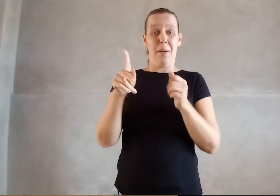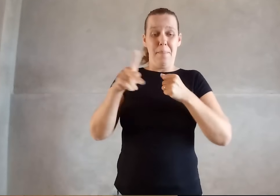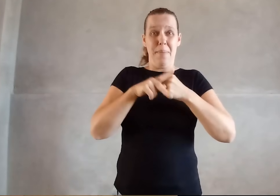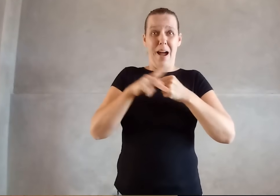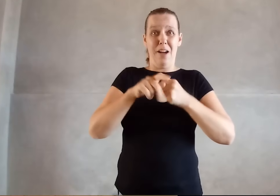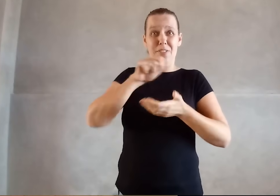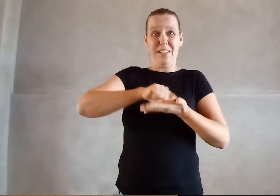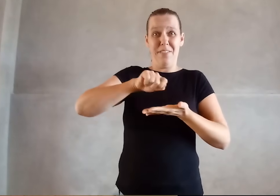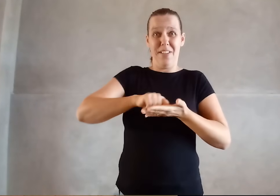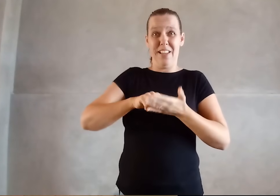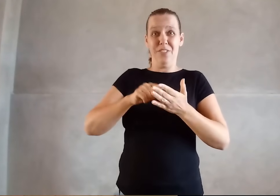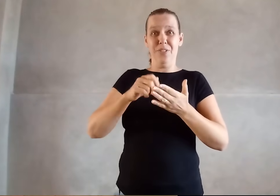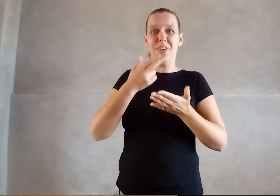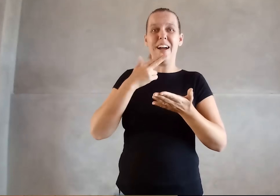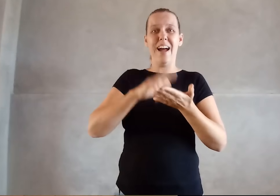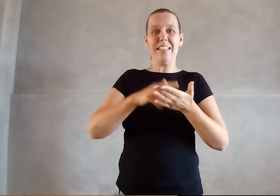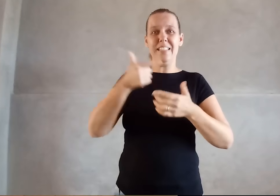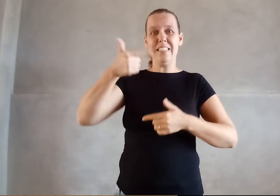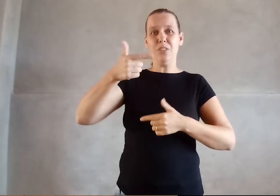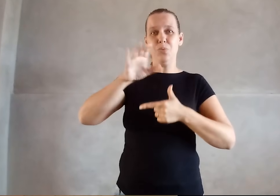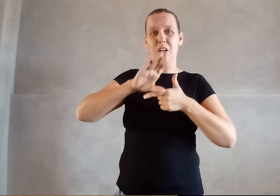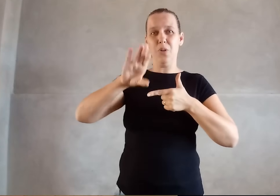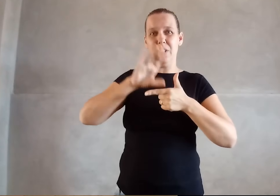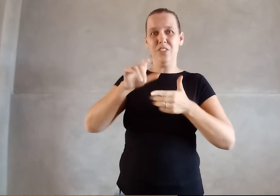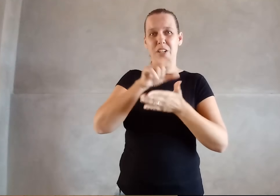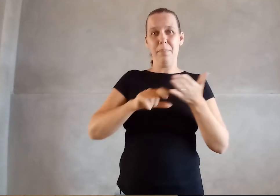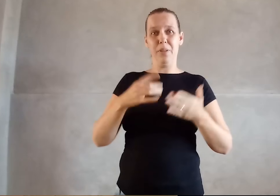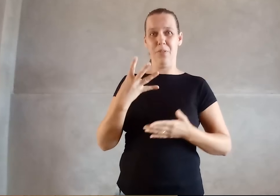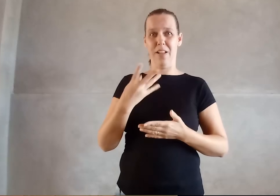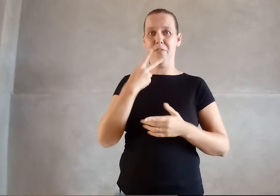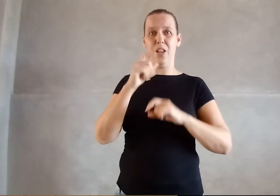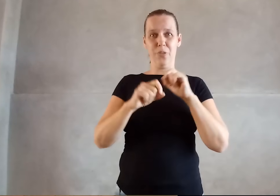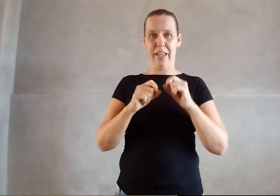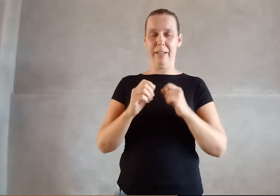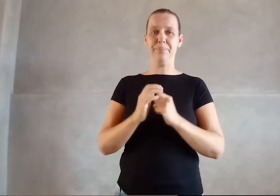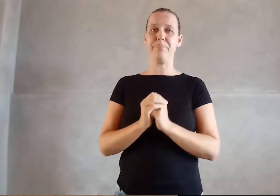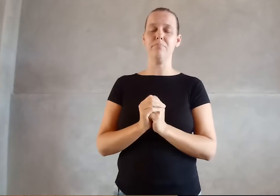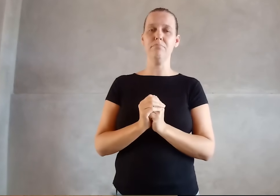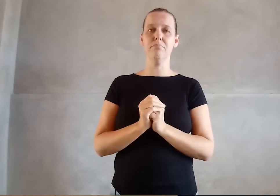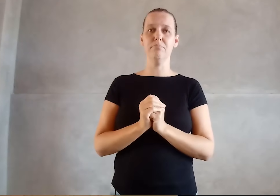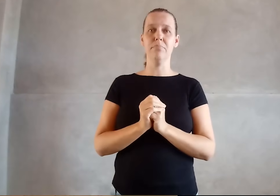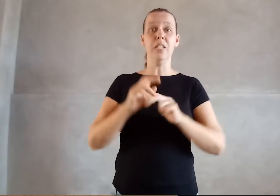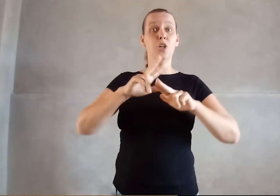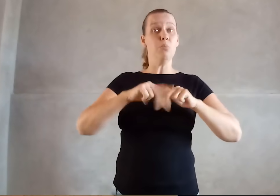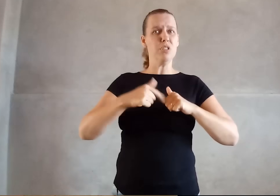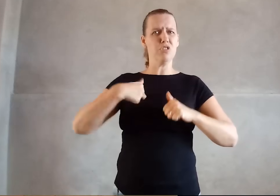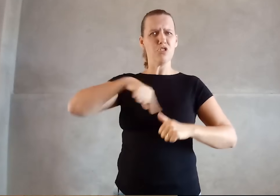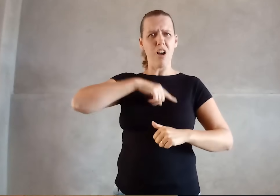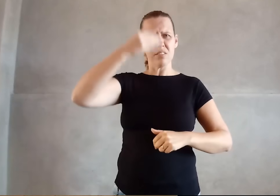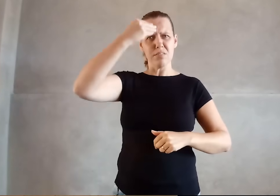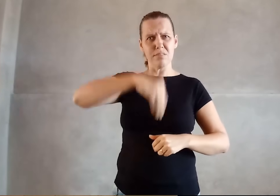isso não desanimamos. Embora exteriormente estejamos a desgastar-nos, e nós temos sim passado